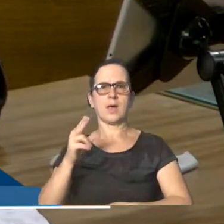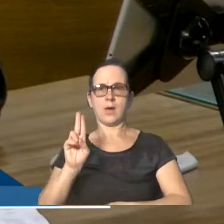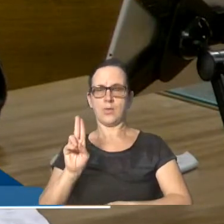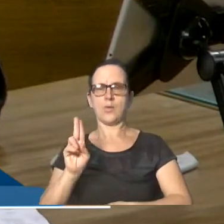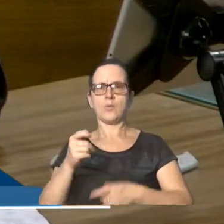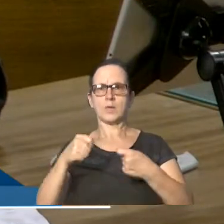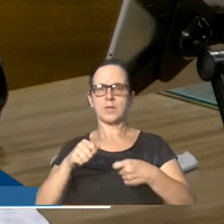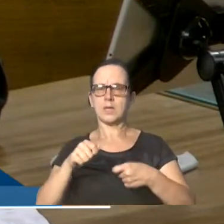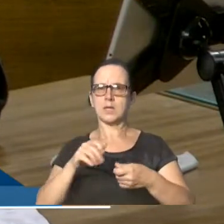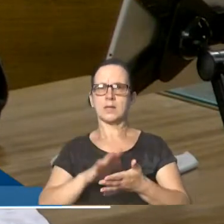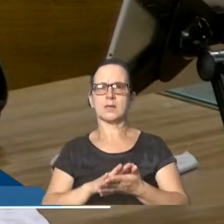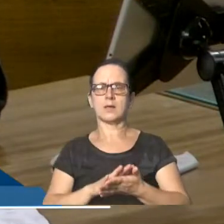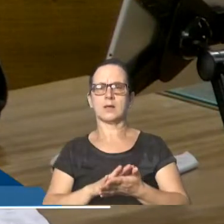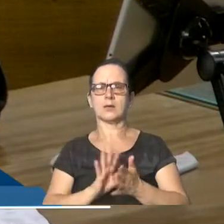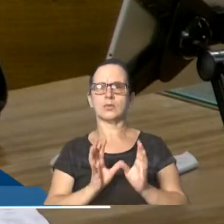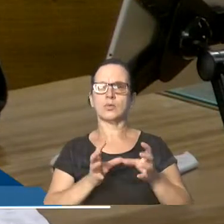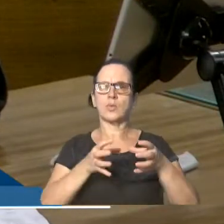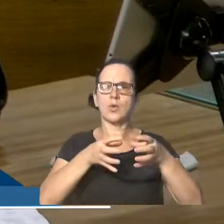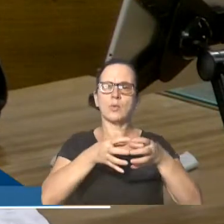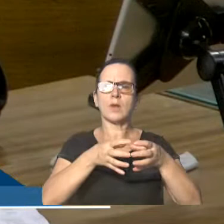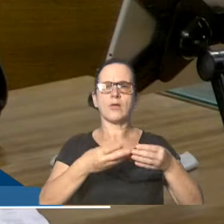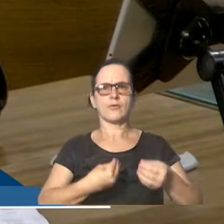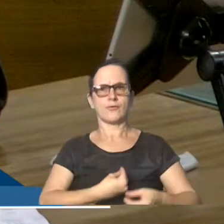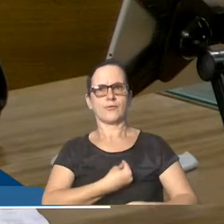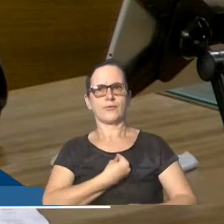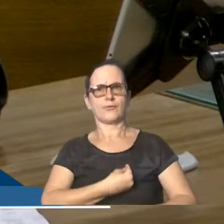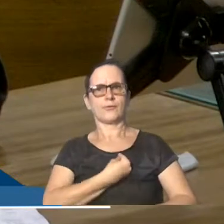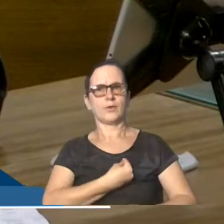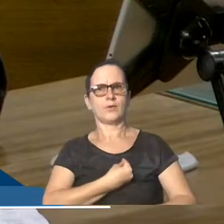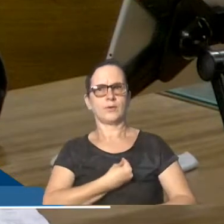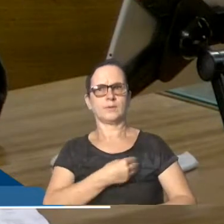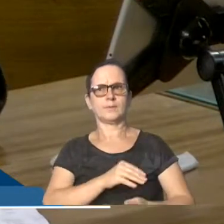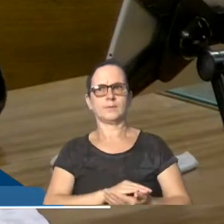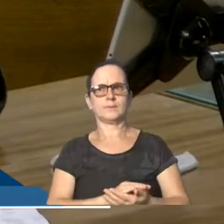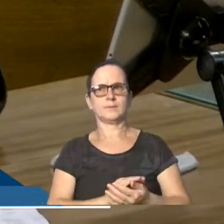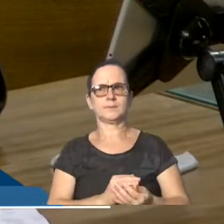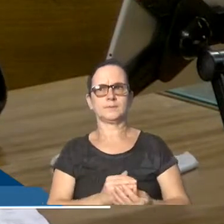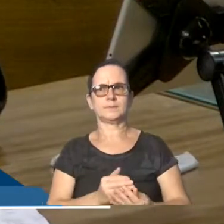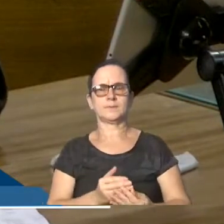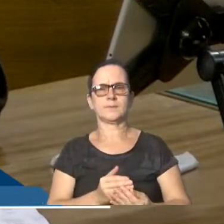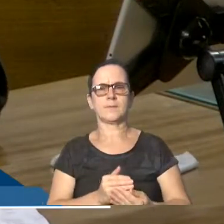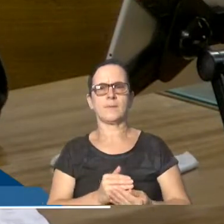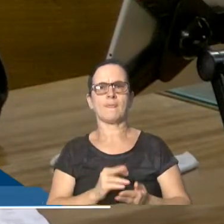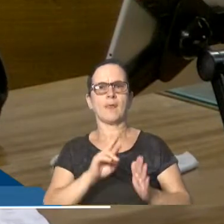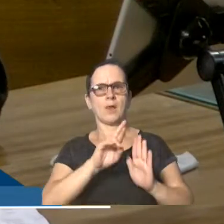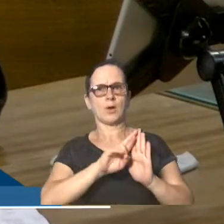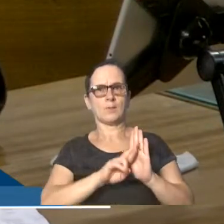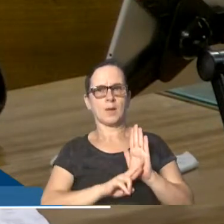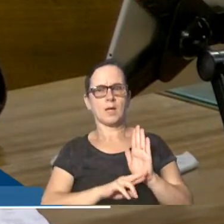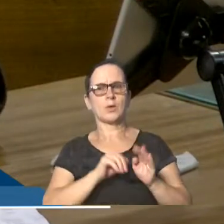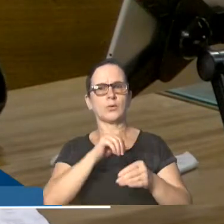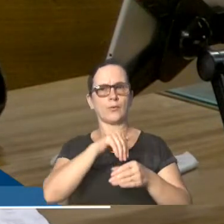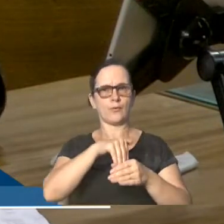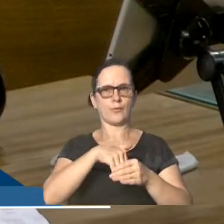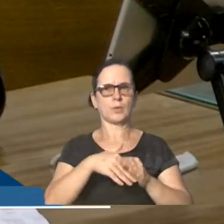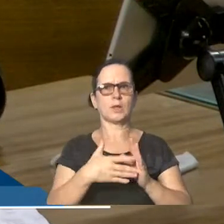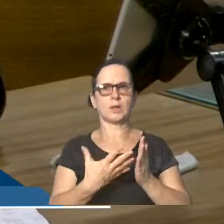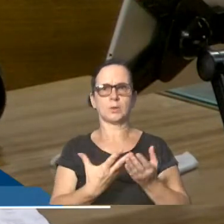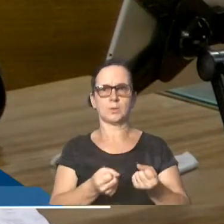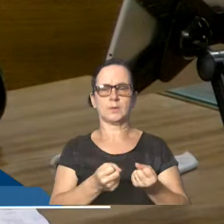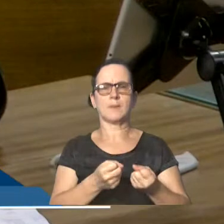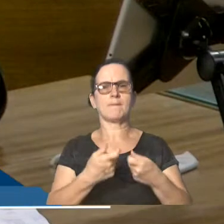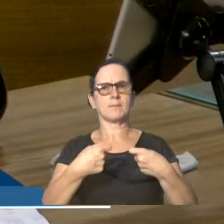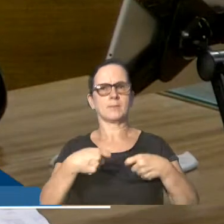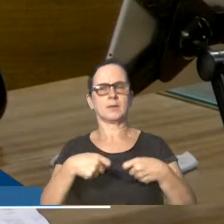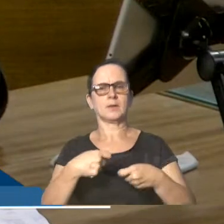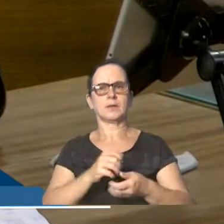comunidade que ali se encontra ali. Entendeu, vereador Tinho? Eu acho, voltamos favorável para o seu requerimento, eu acho que se faz